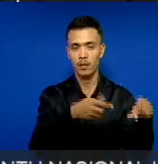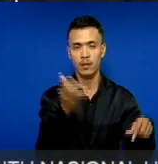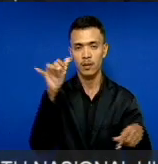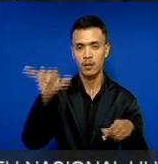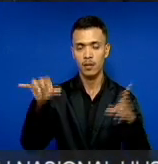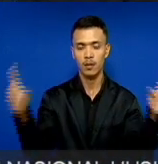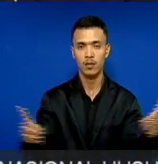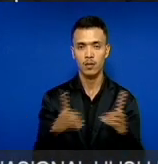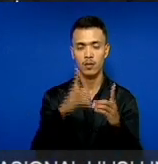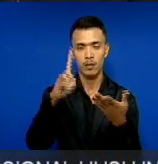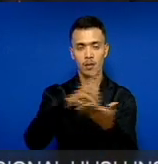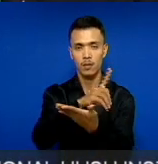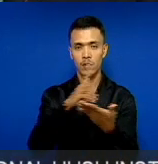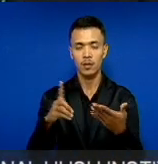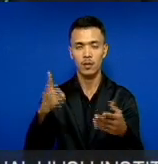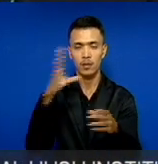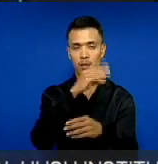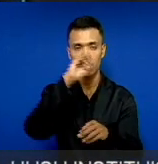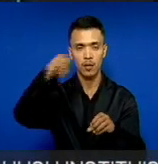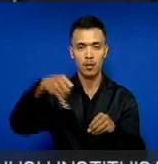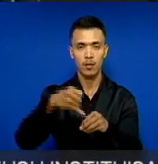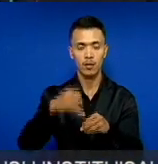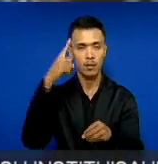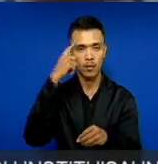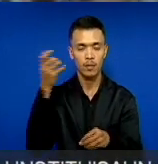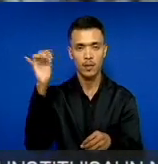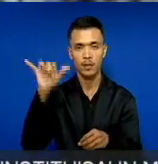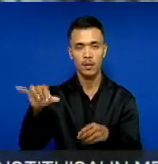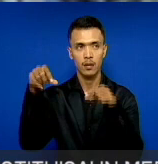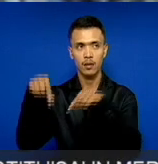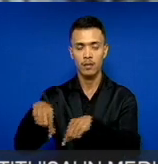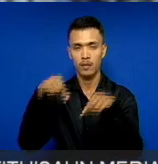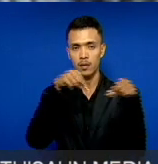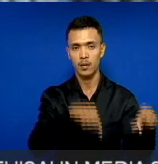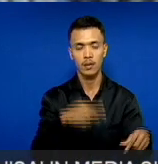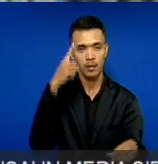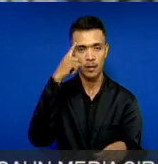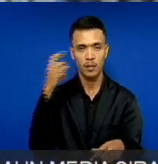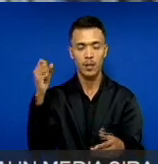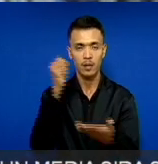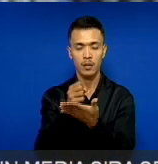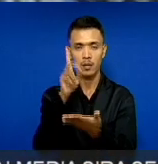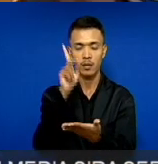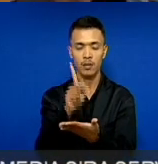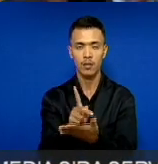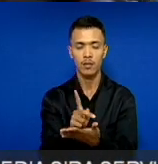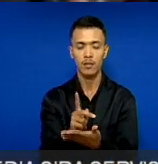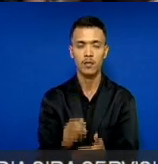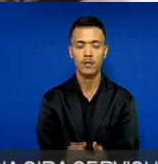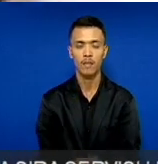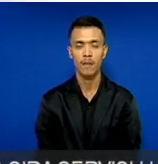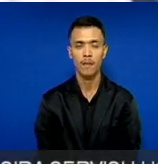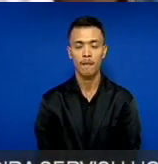surdiscriminação, estigma, não inclusão, também sira, nem a deficiência. Também, né? Secretário de Estado de Comunicação Social Espírito